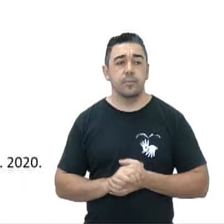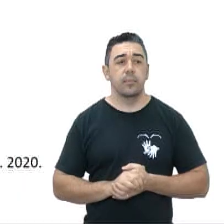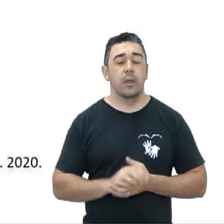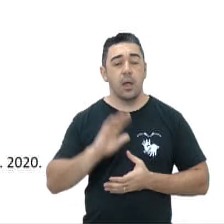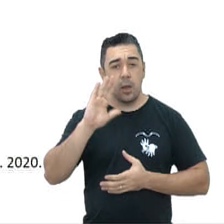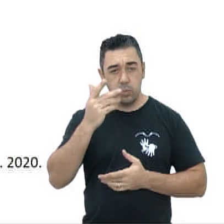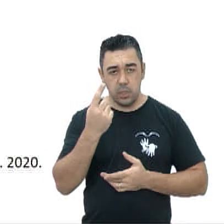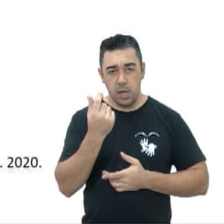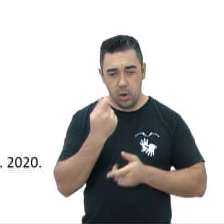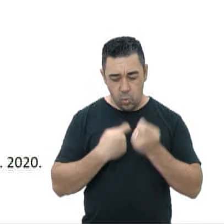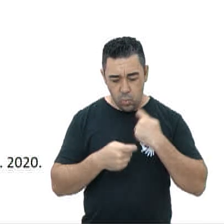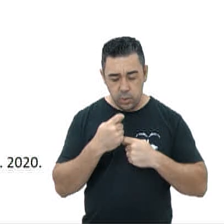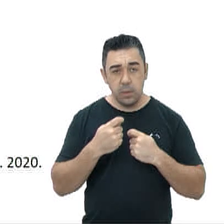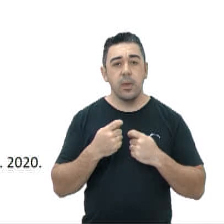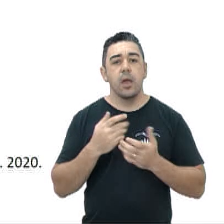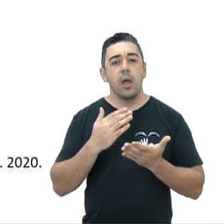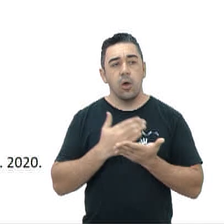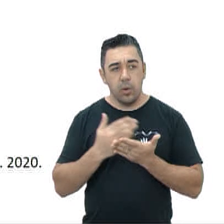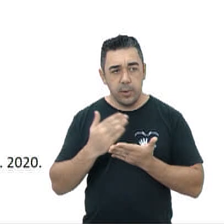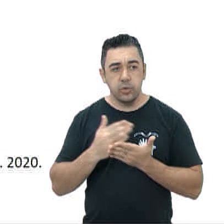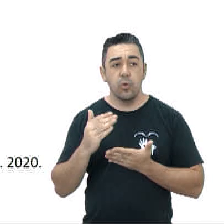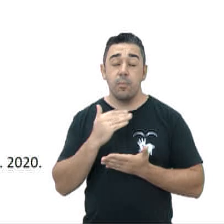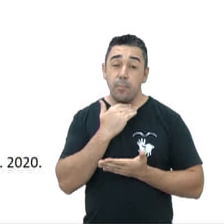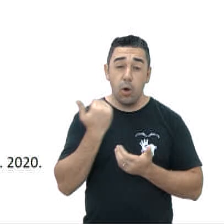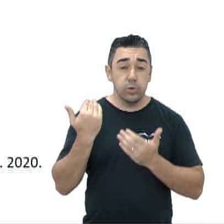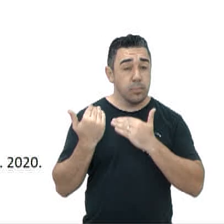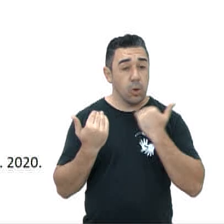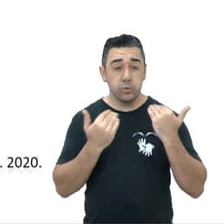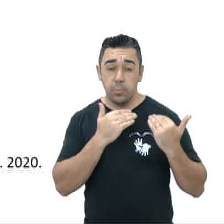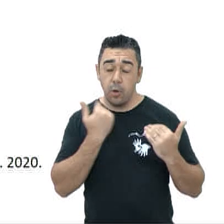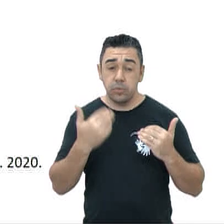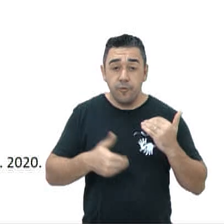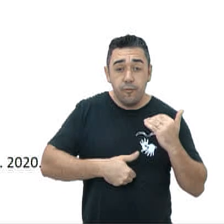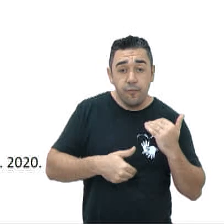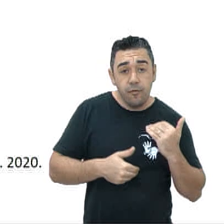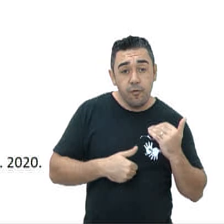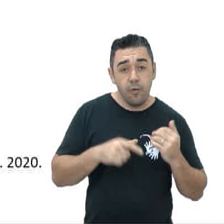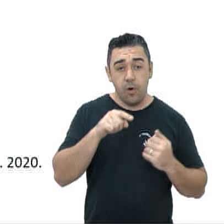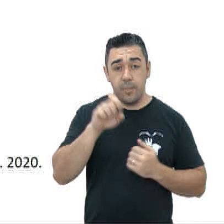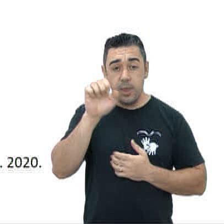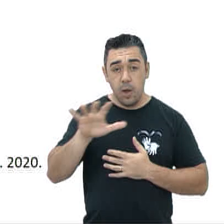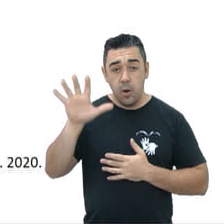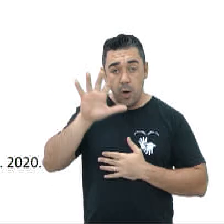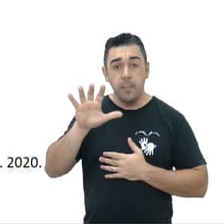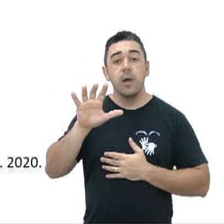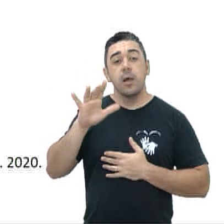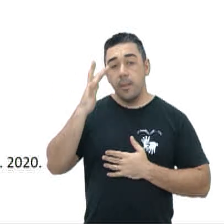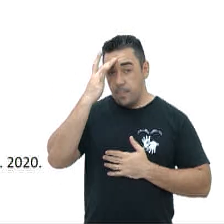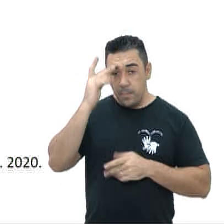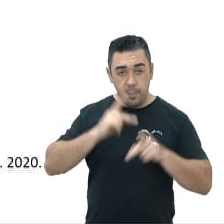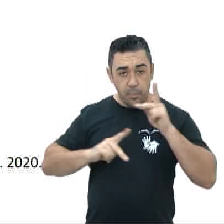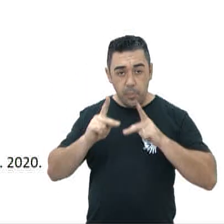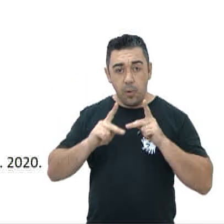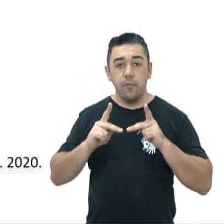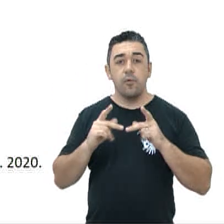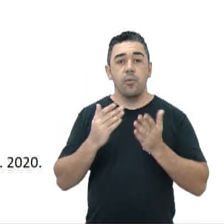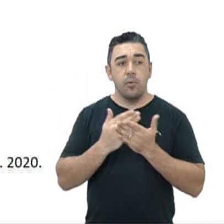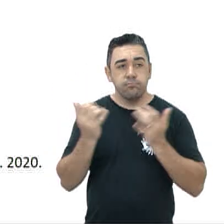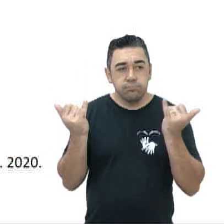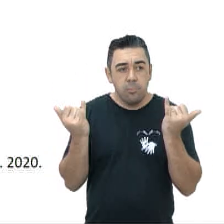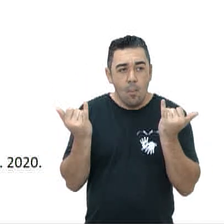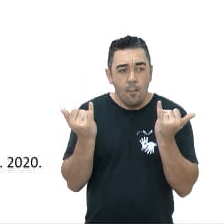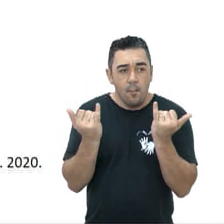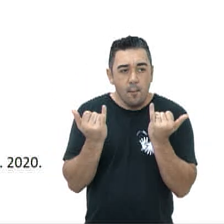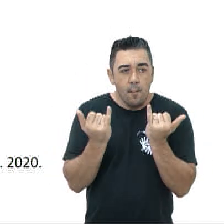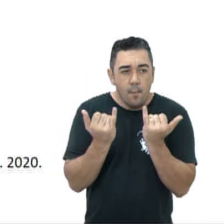da economia gerou uma crise de fome e mortes dentro da Europa. A falta de alimentação levou o povo a uma subnutrição. As pessoas